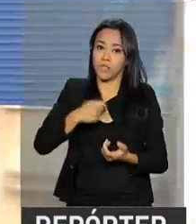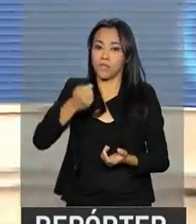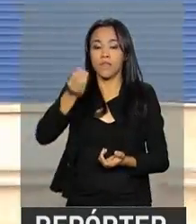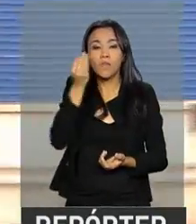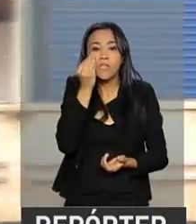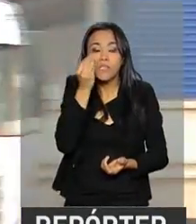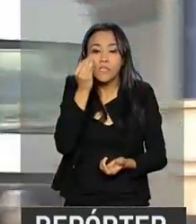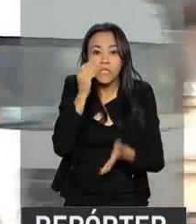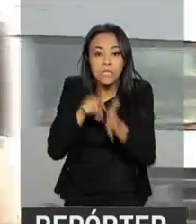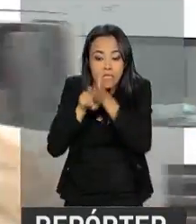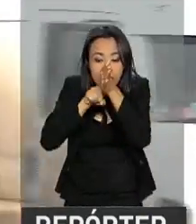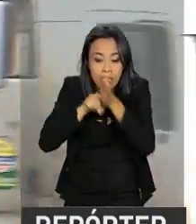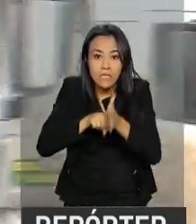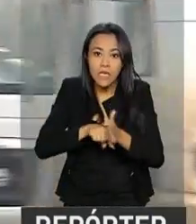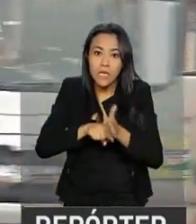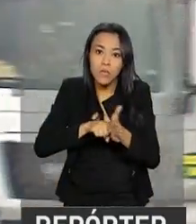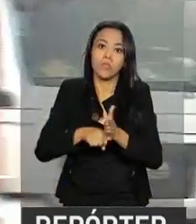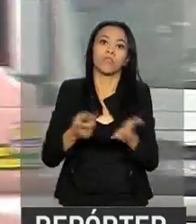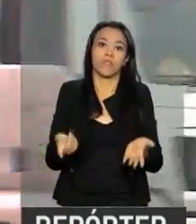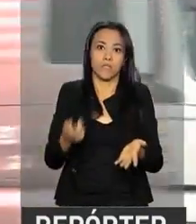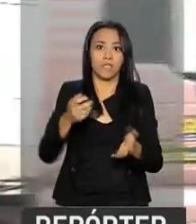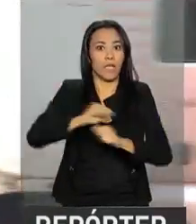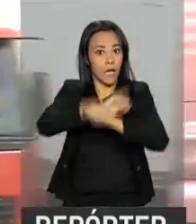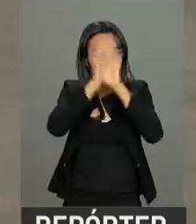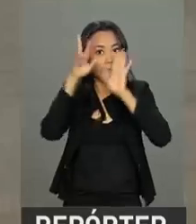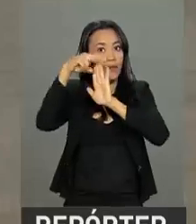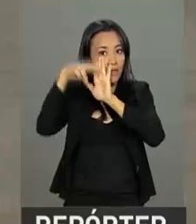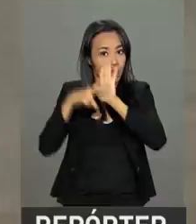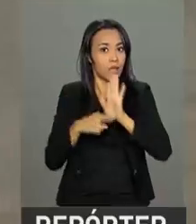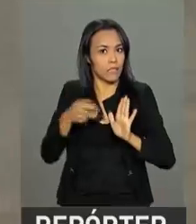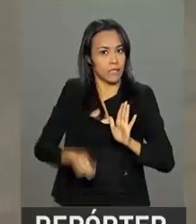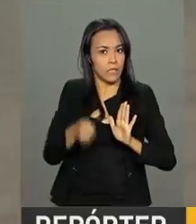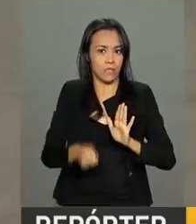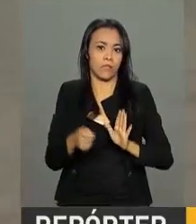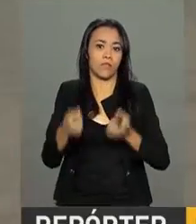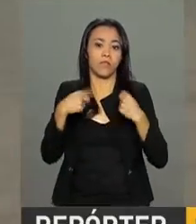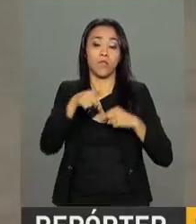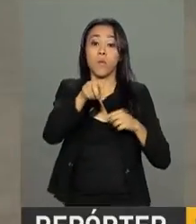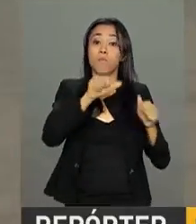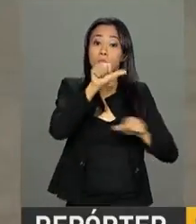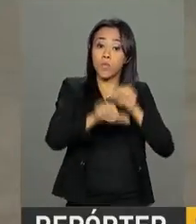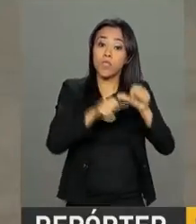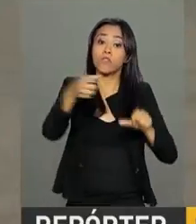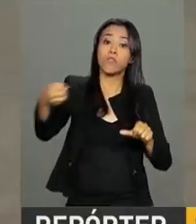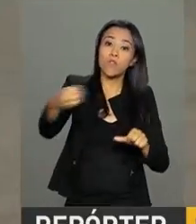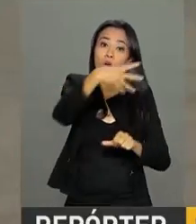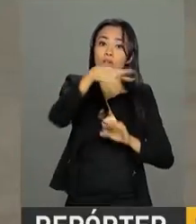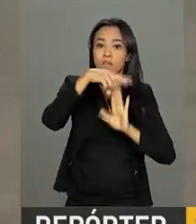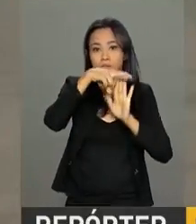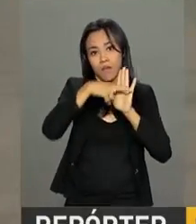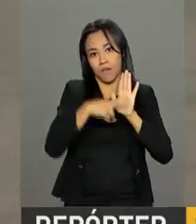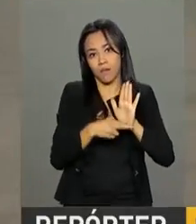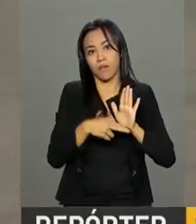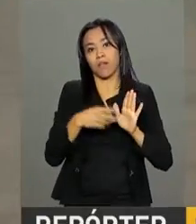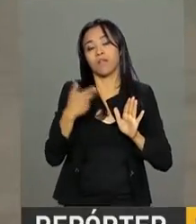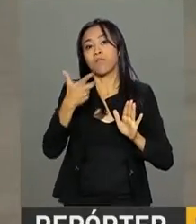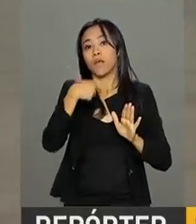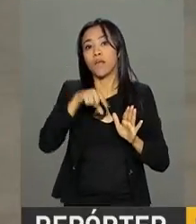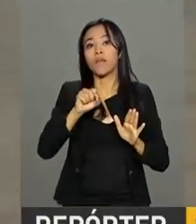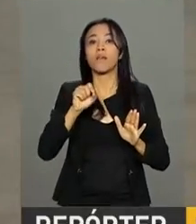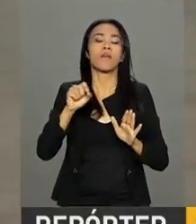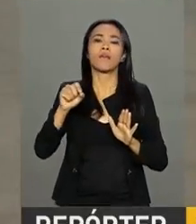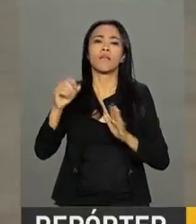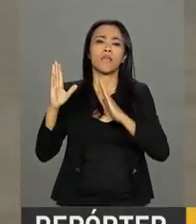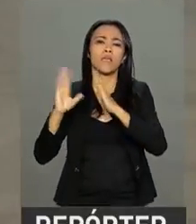processo ficarão mais claras e exigentes entre as mudanças estão novas exigências para o credenciamento das